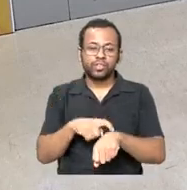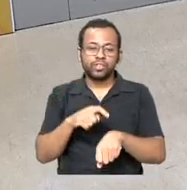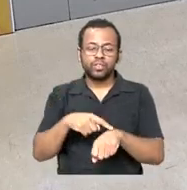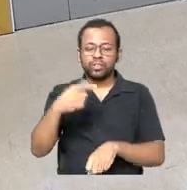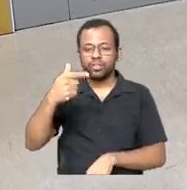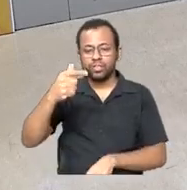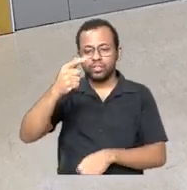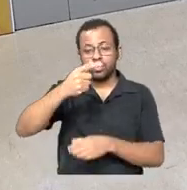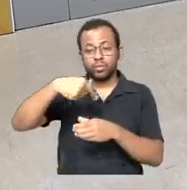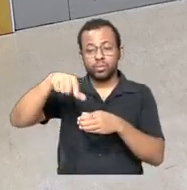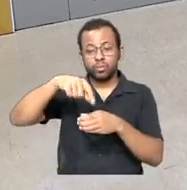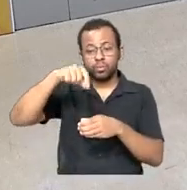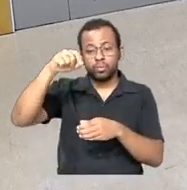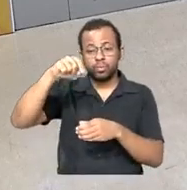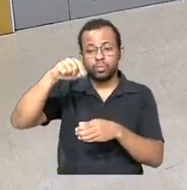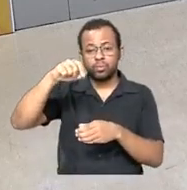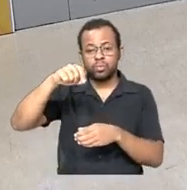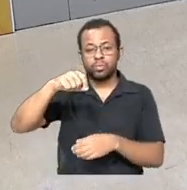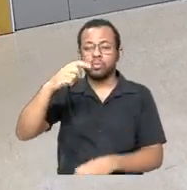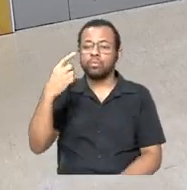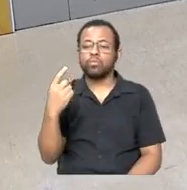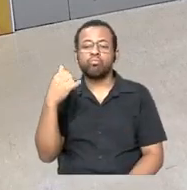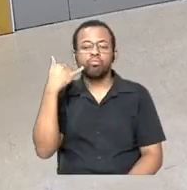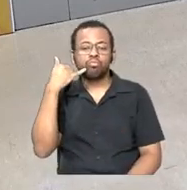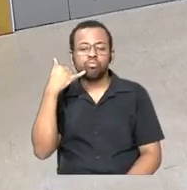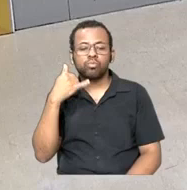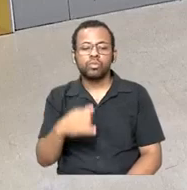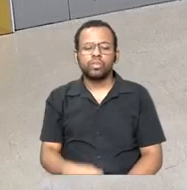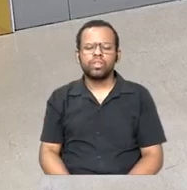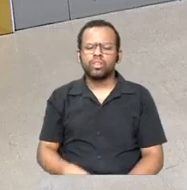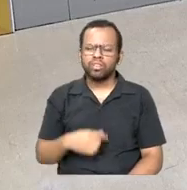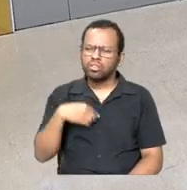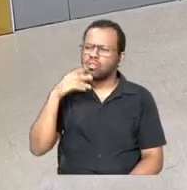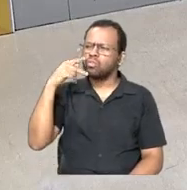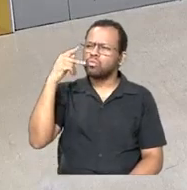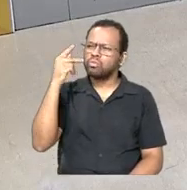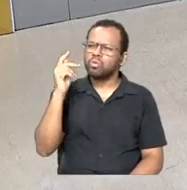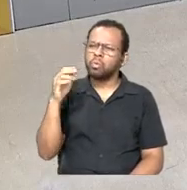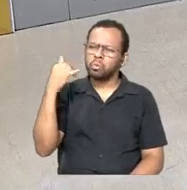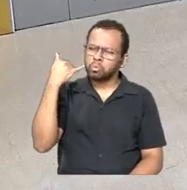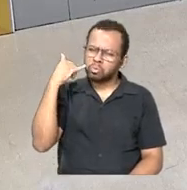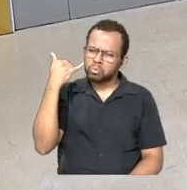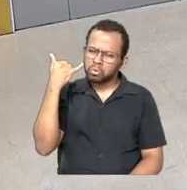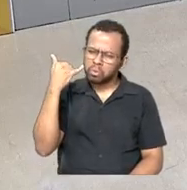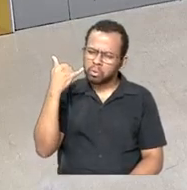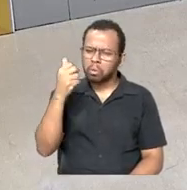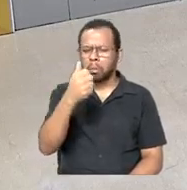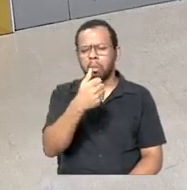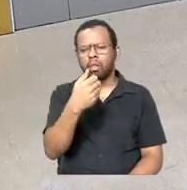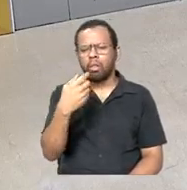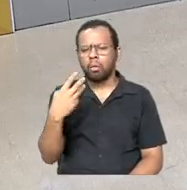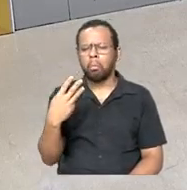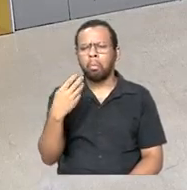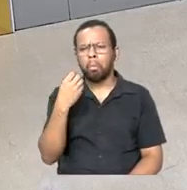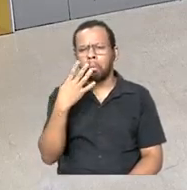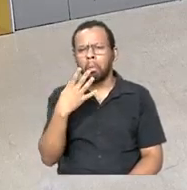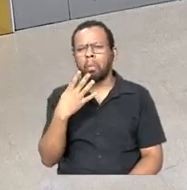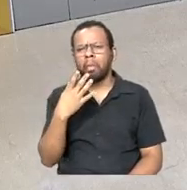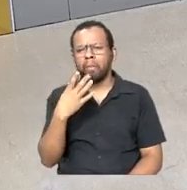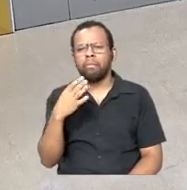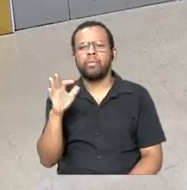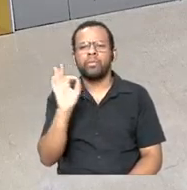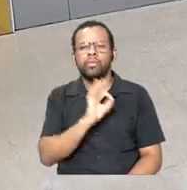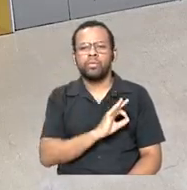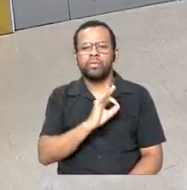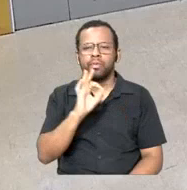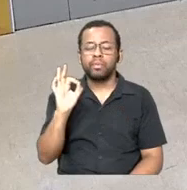um iPhone né vou te falar viu um iPhone 13 vai bem